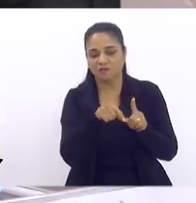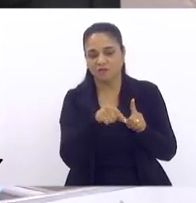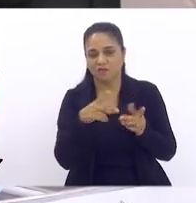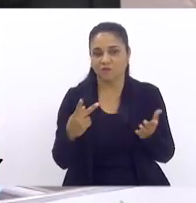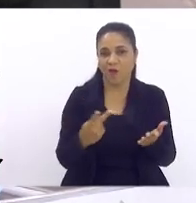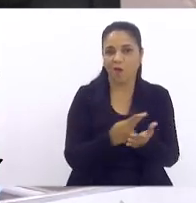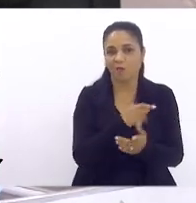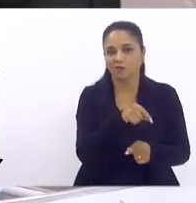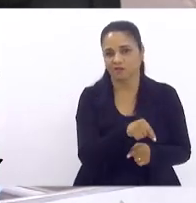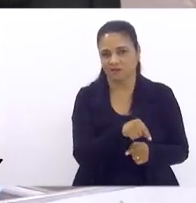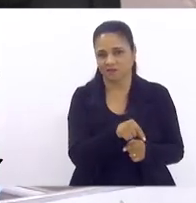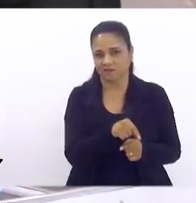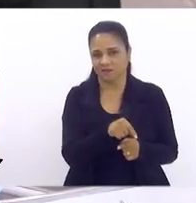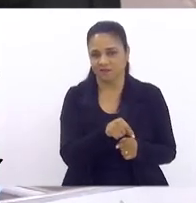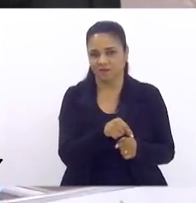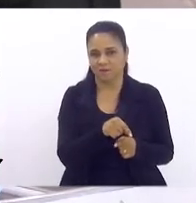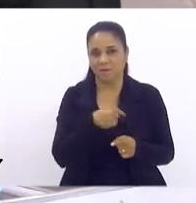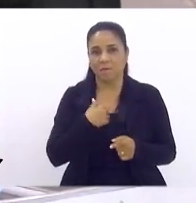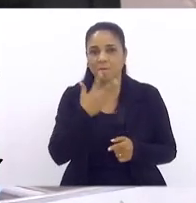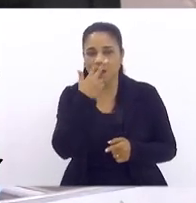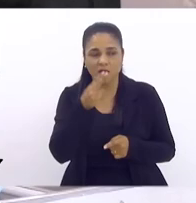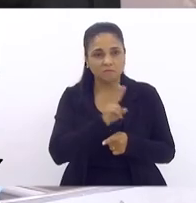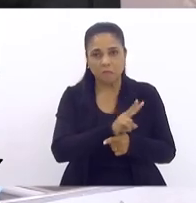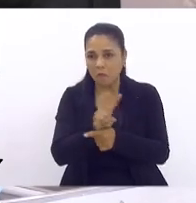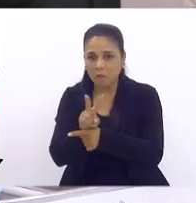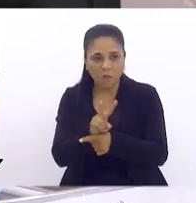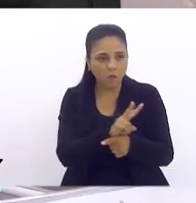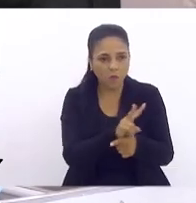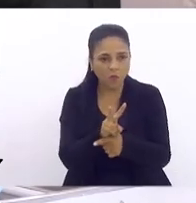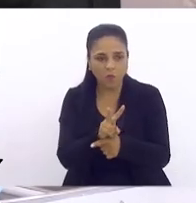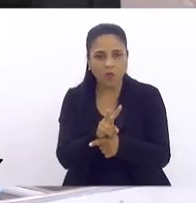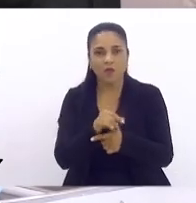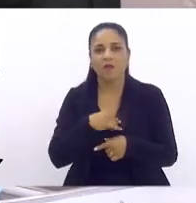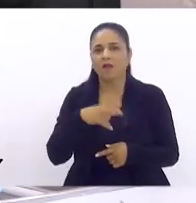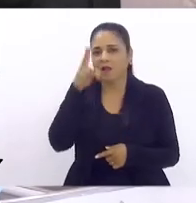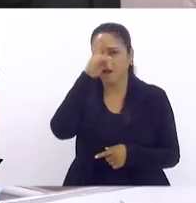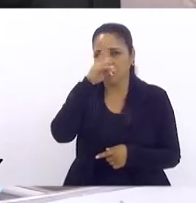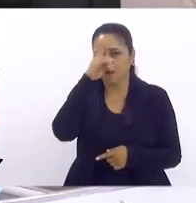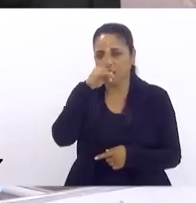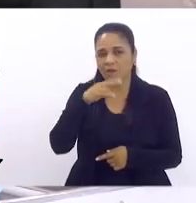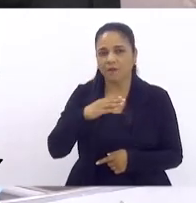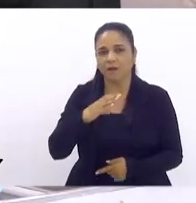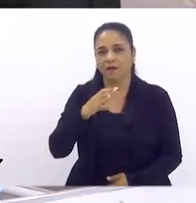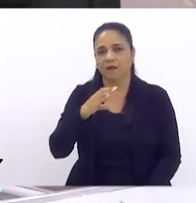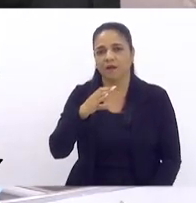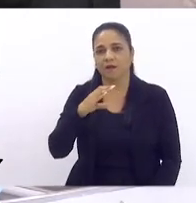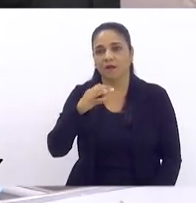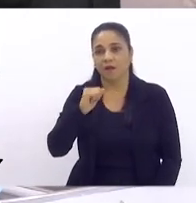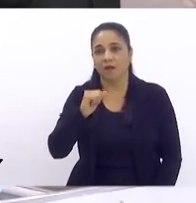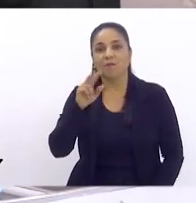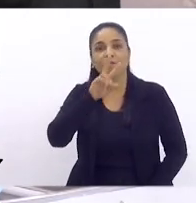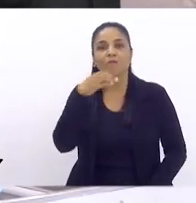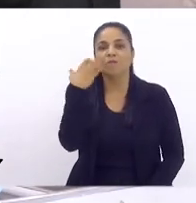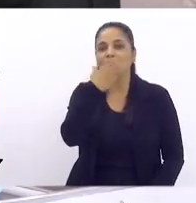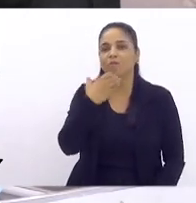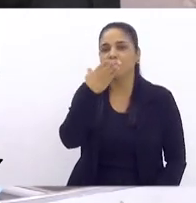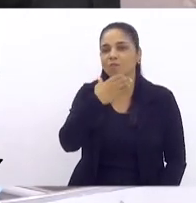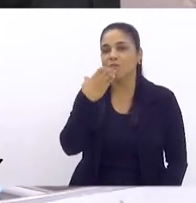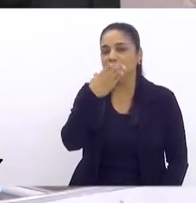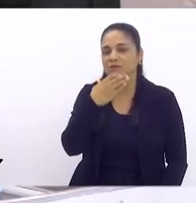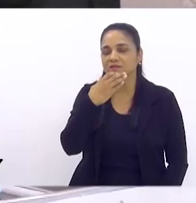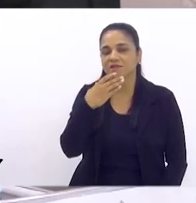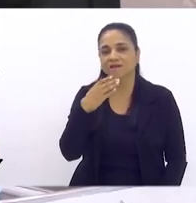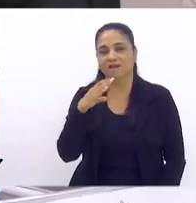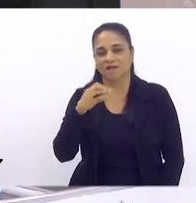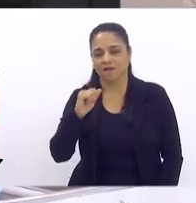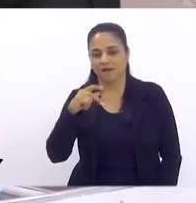uma percepção de vigilância e aí quem lembra do Capital Inicial né O que que você faz quando ninguém está te olhando o que você